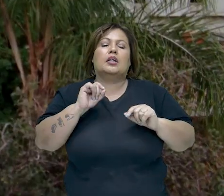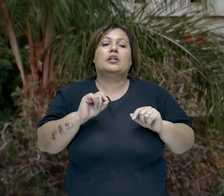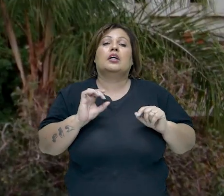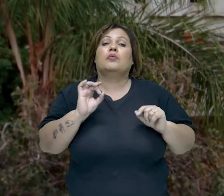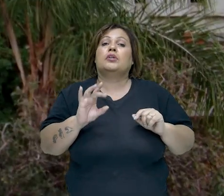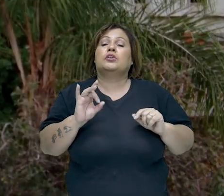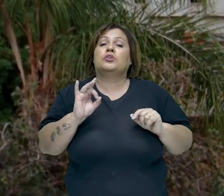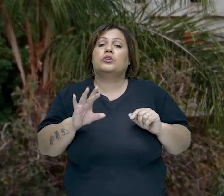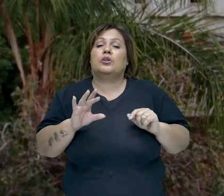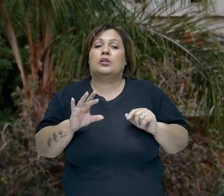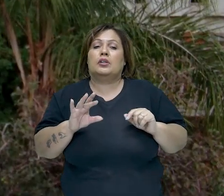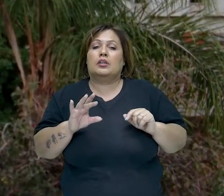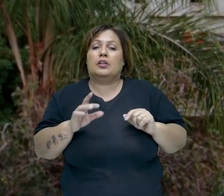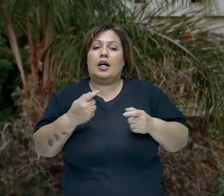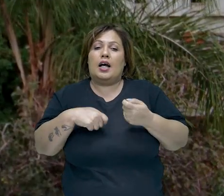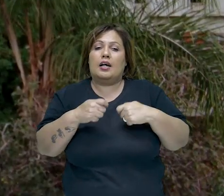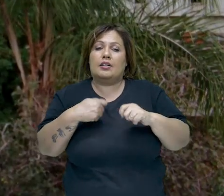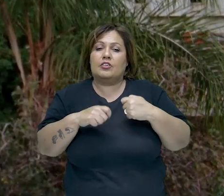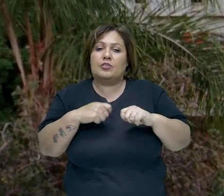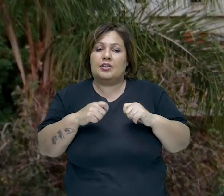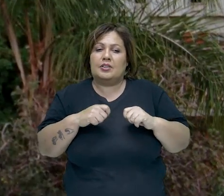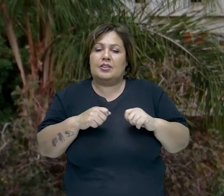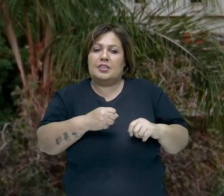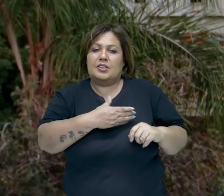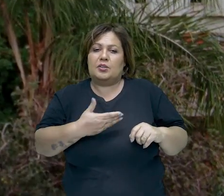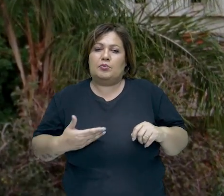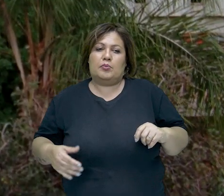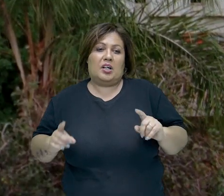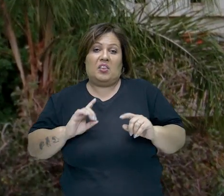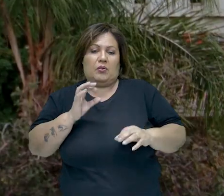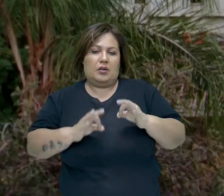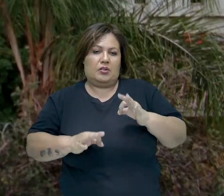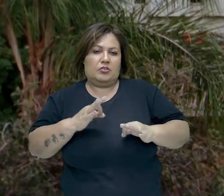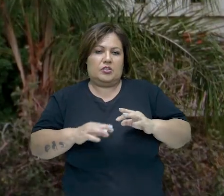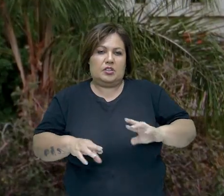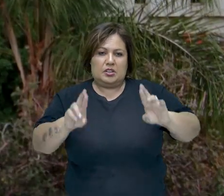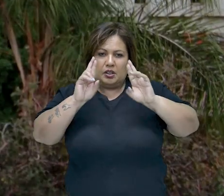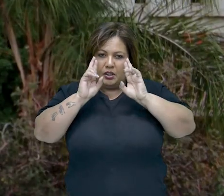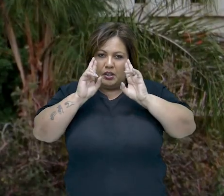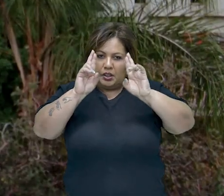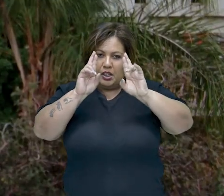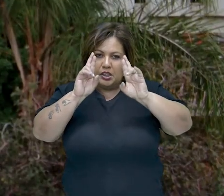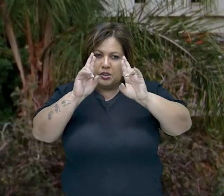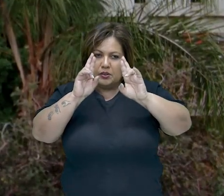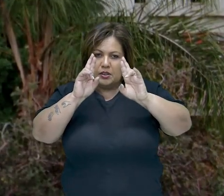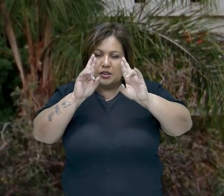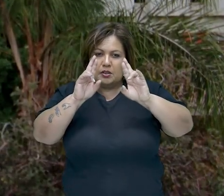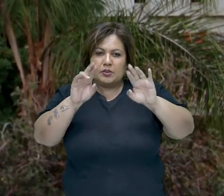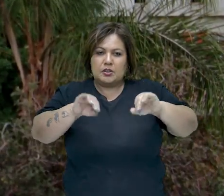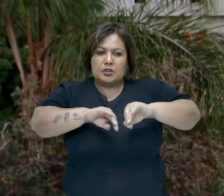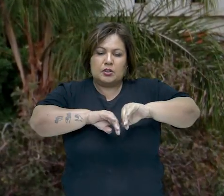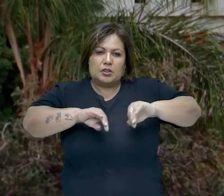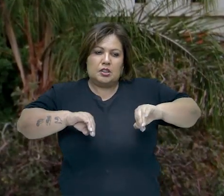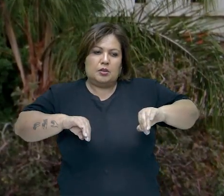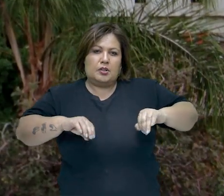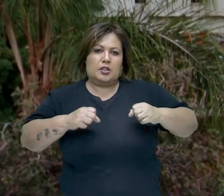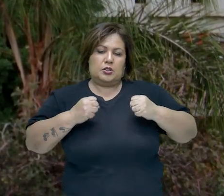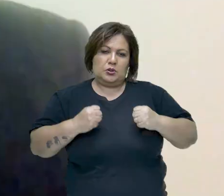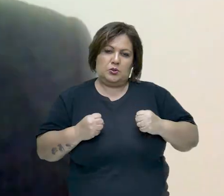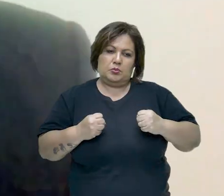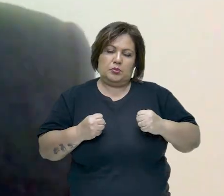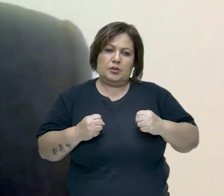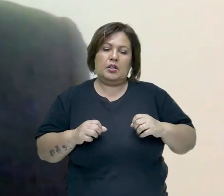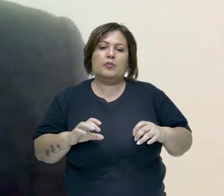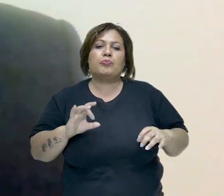cabe exclusivamente à administração, não ao judiciário, respeitando o princípio da separação dos